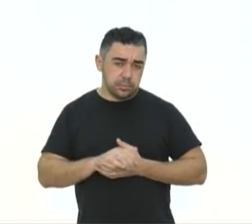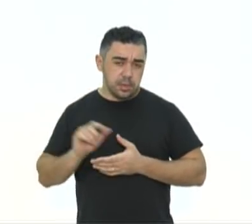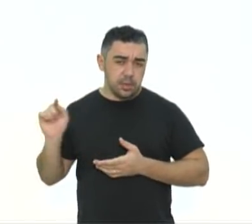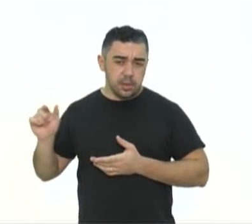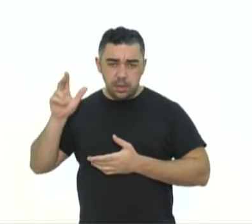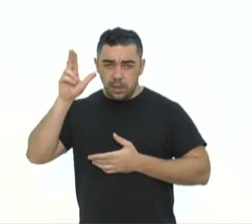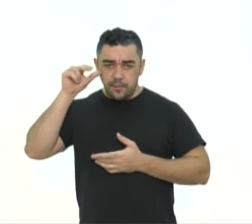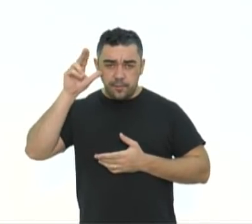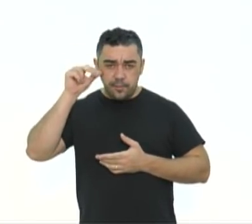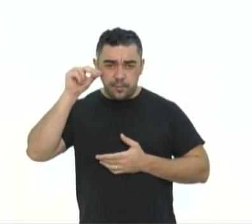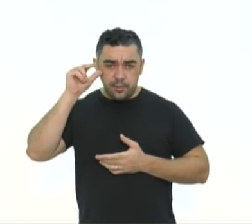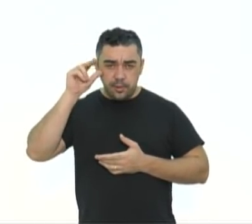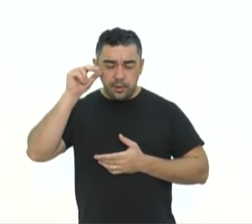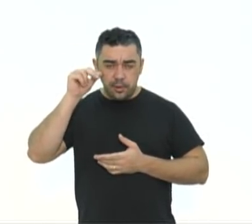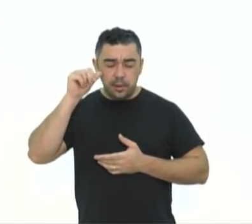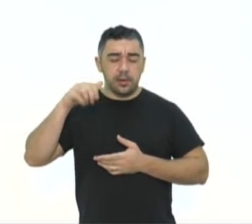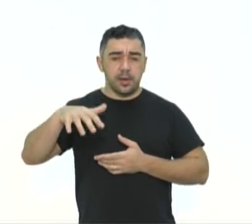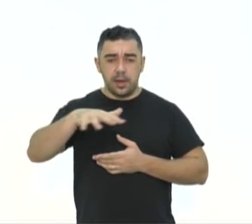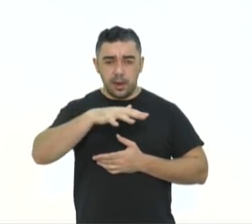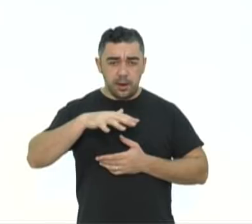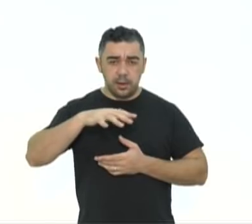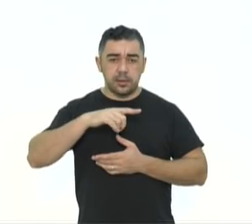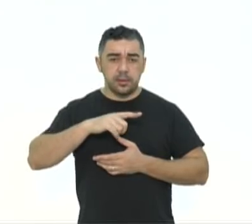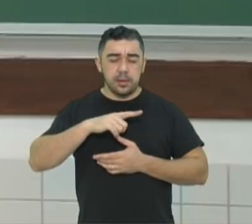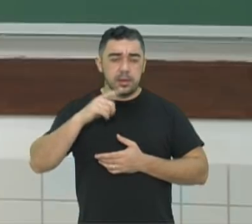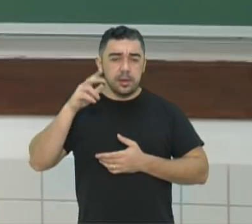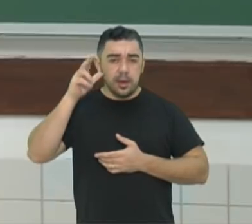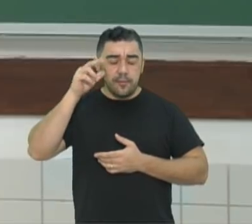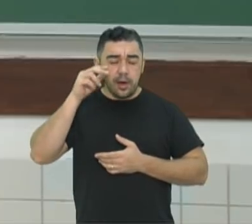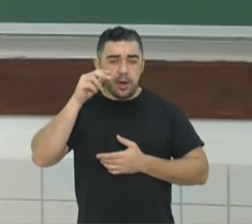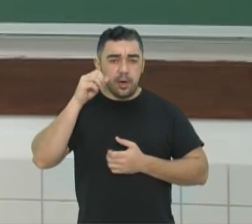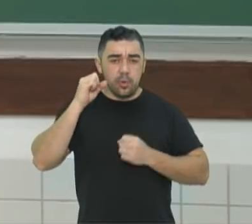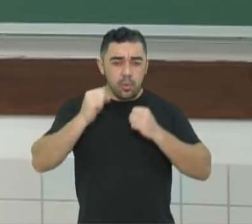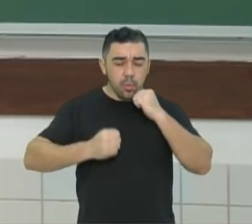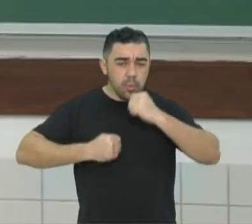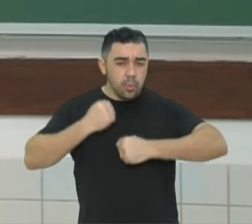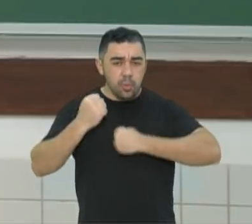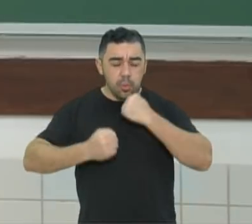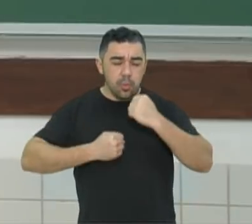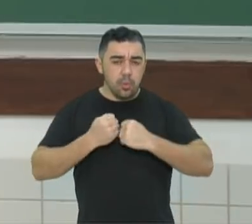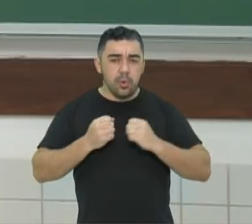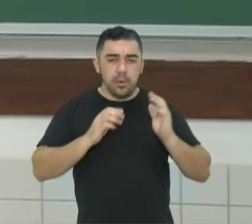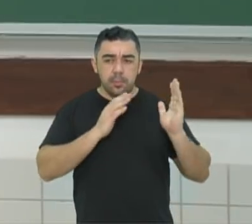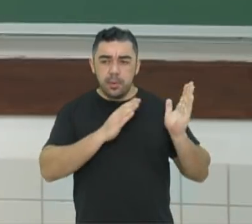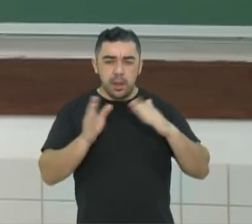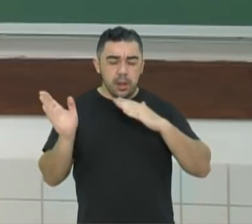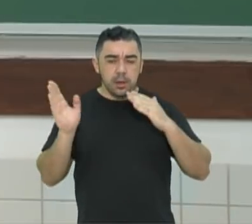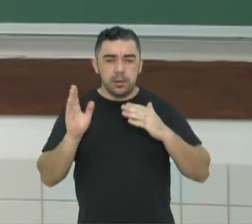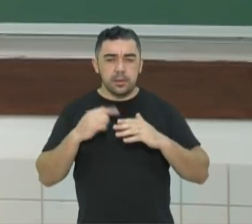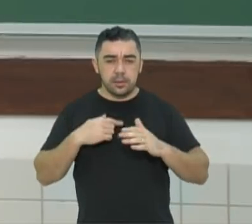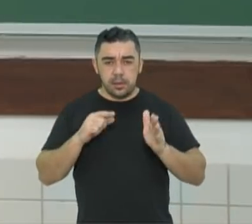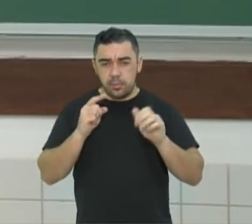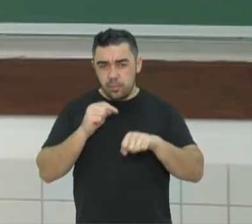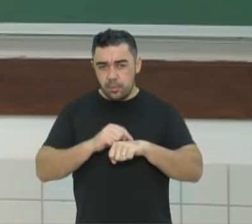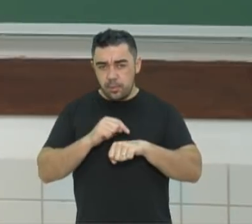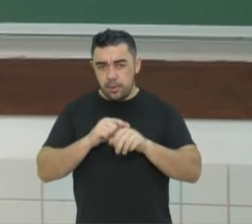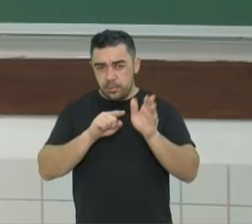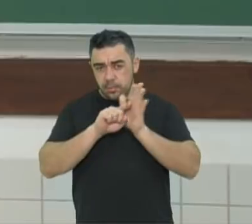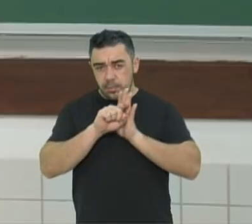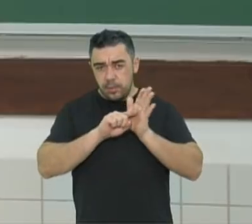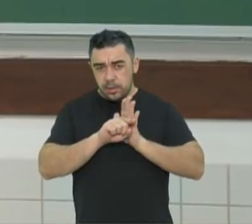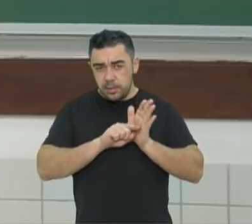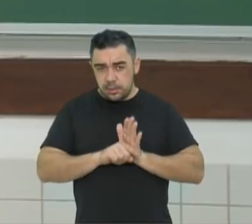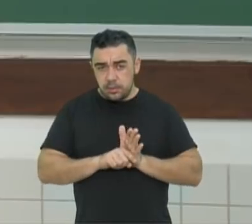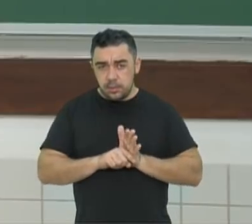estava numa área em que colocava o cavalo para correr. Na hora do processo de pesquisa, quando se fez